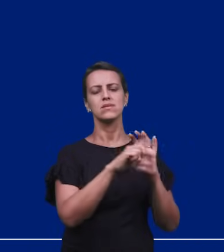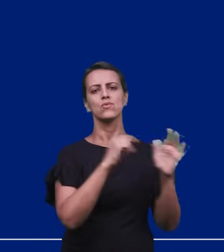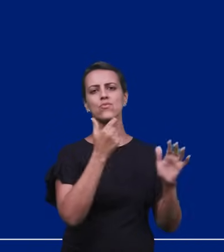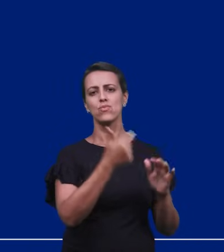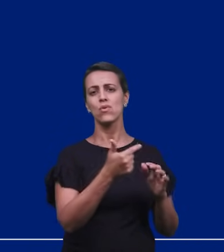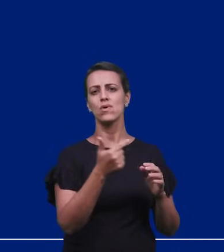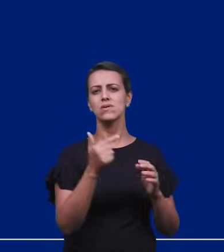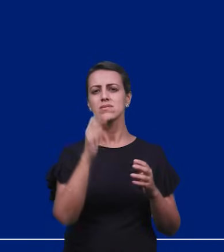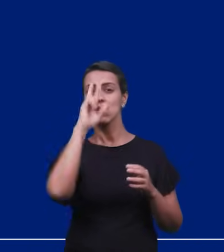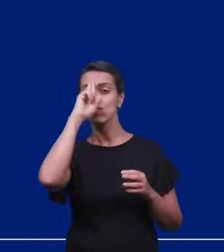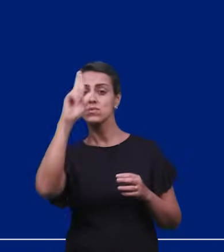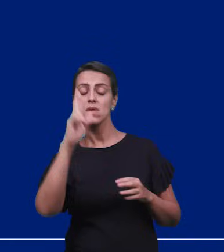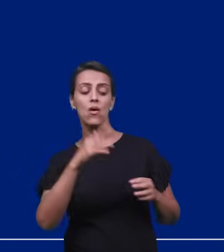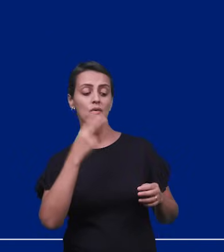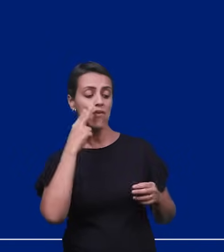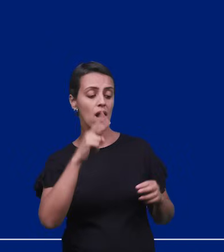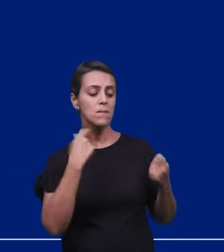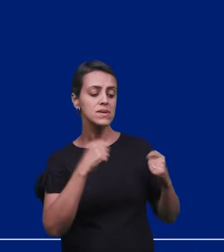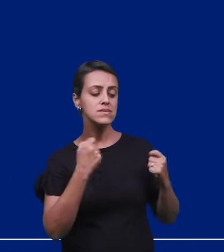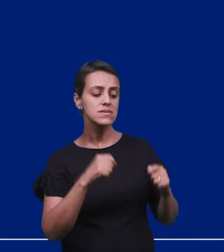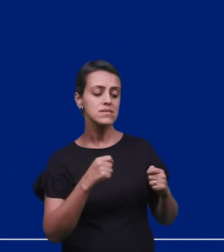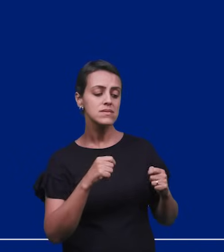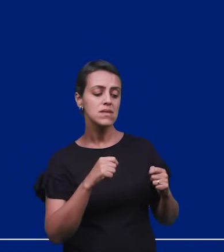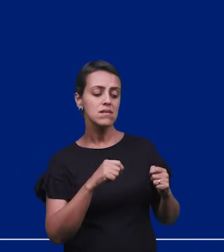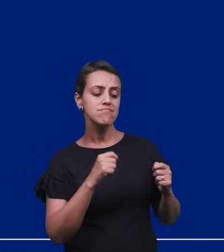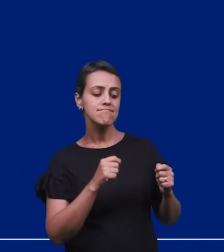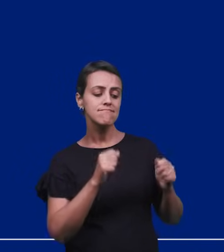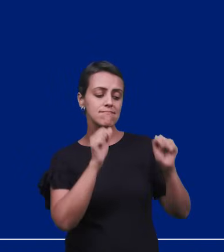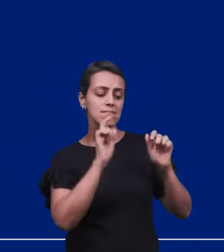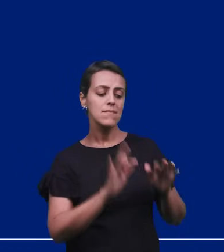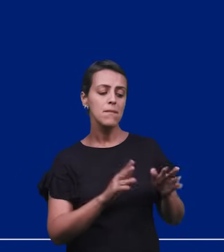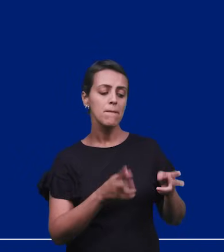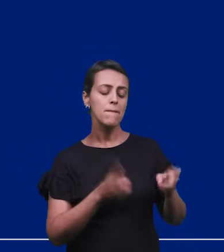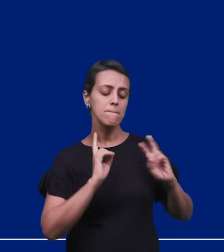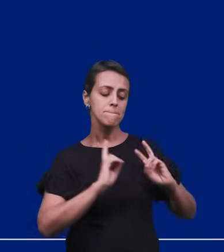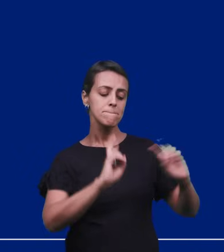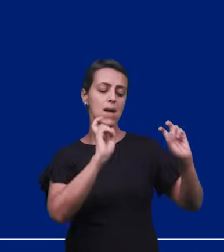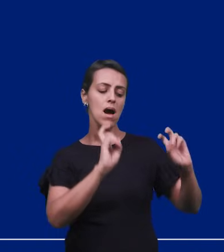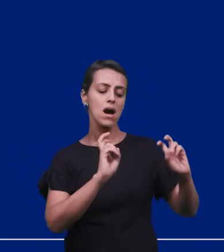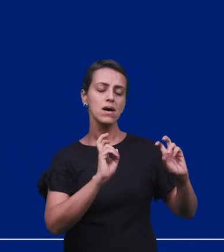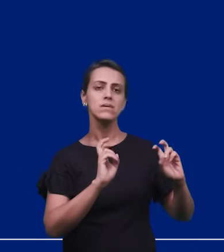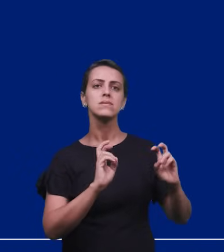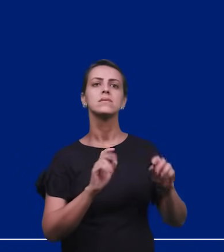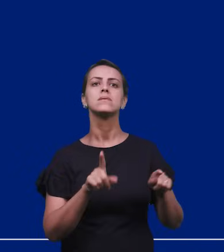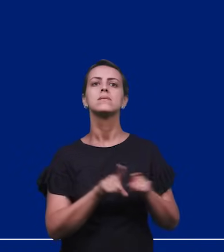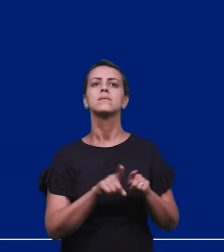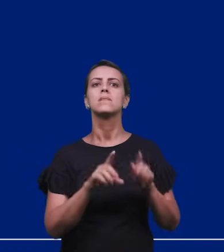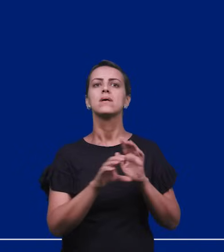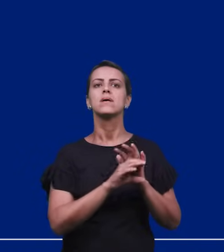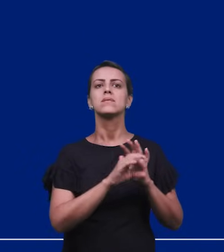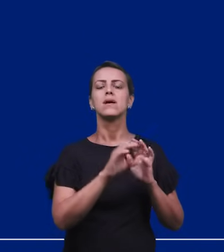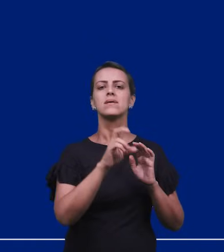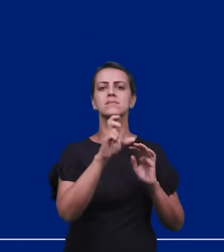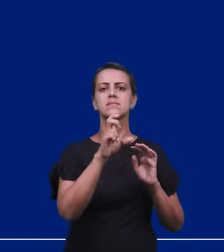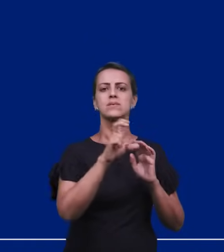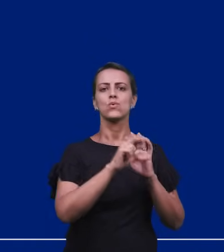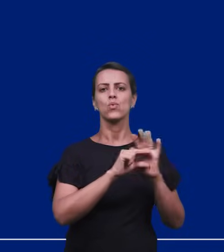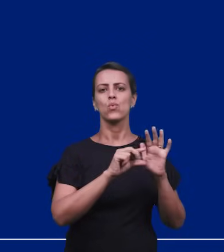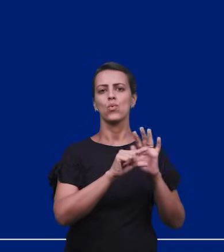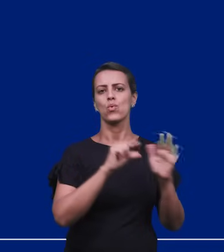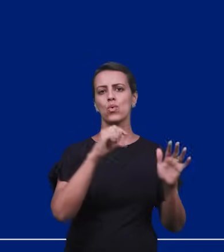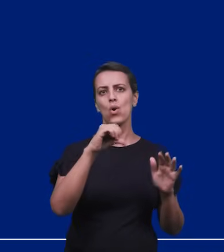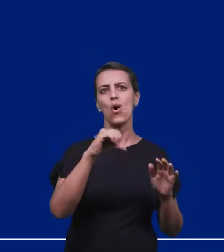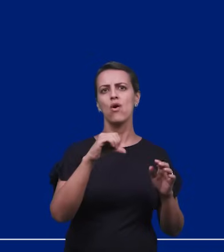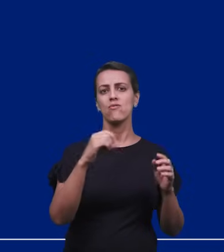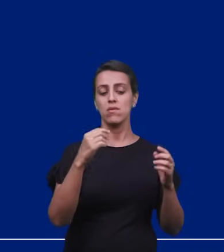o apelo do Senhor para que a igreja ouça a voz do amado. Cantares 5:9, oposição do mundo, e que acabamos de falar